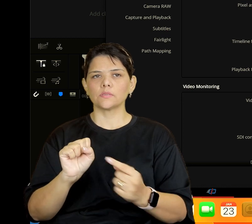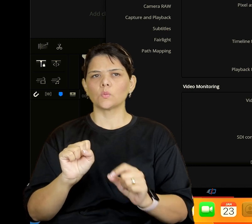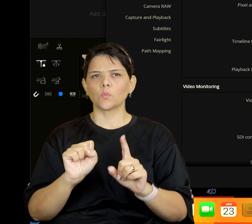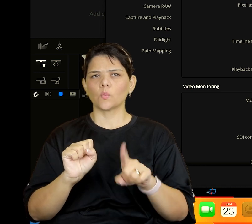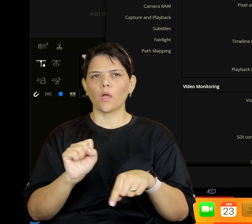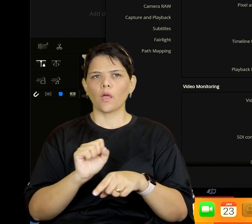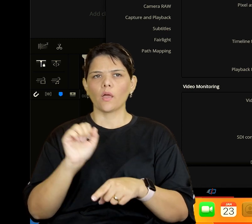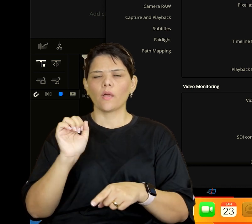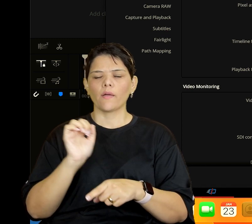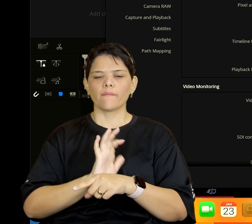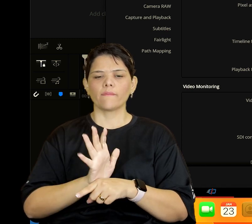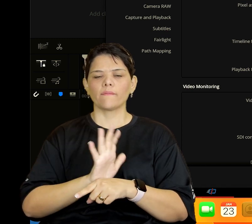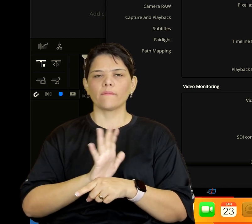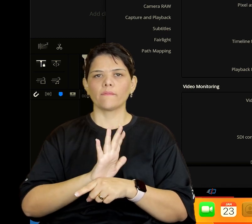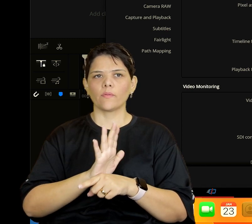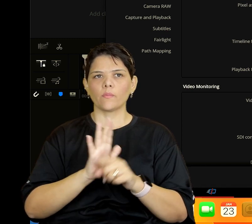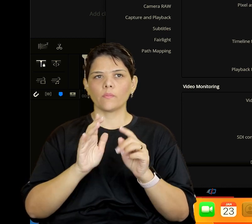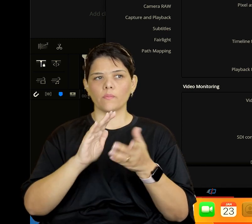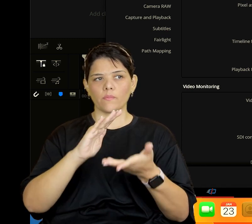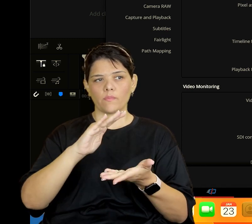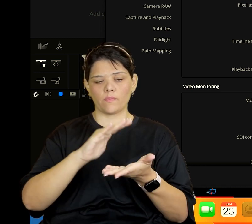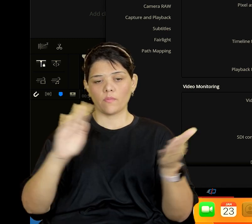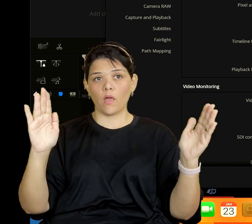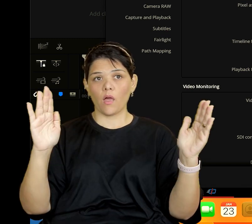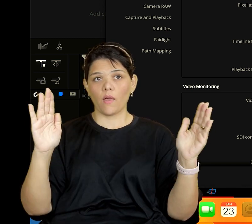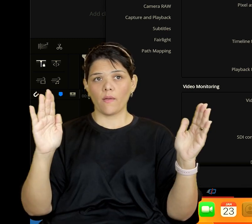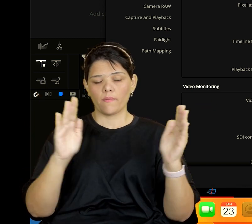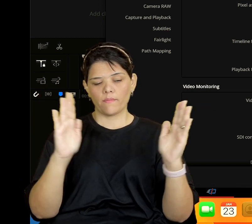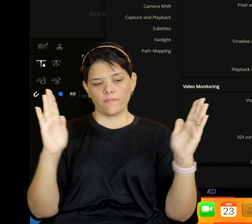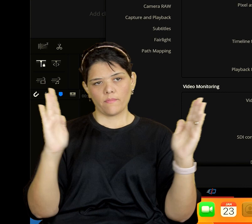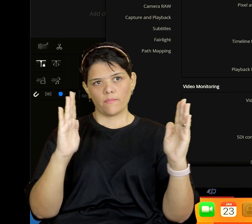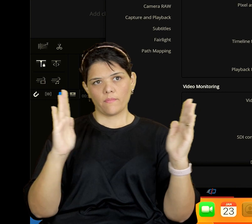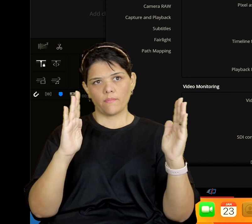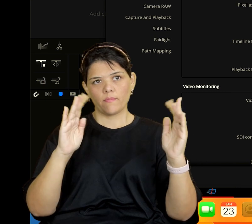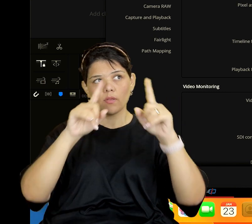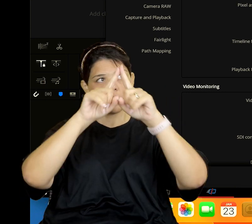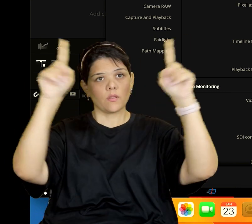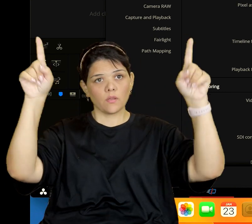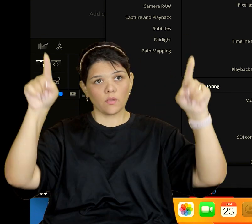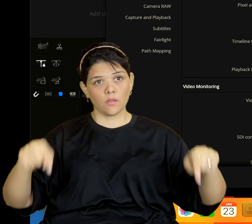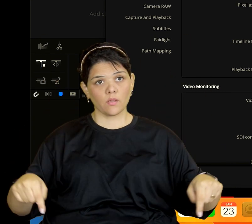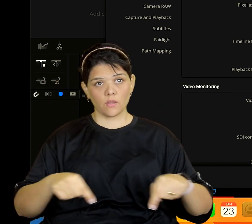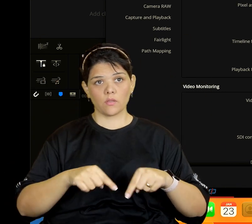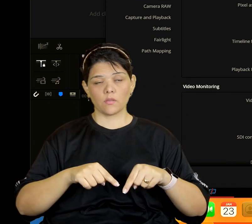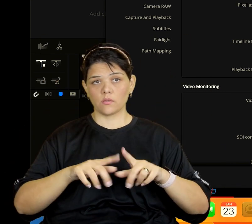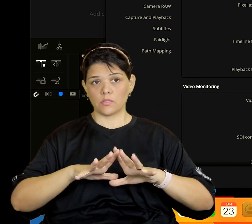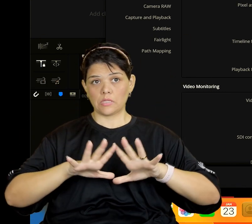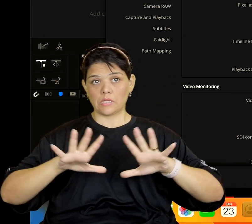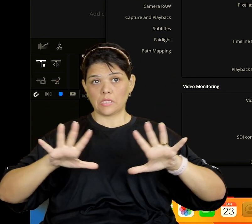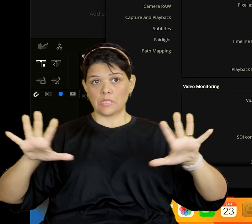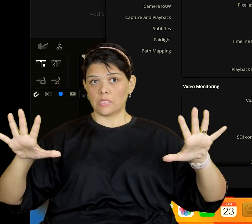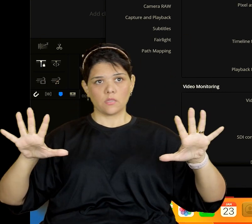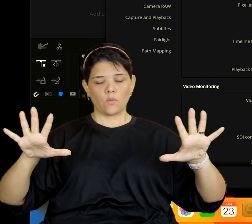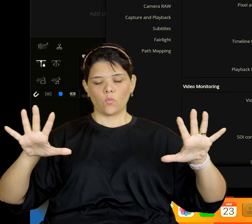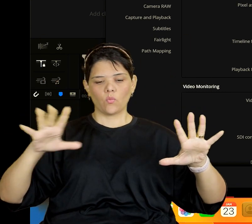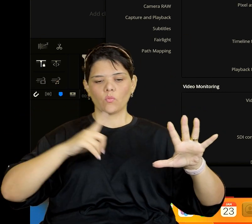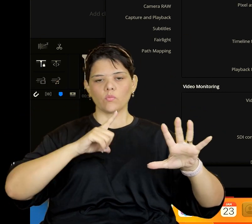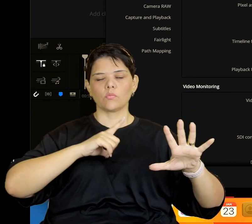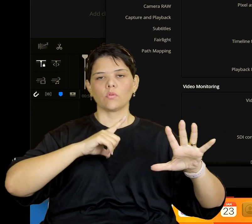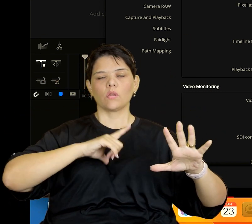ele é meio achatado, sabe? Ele é mais wide, ele é mais amplo. Então, ele não é a tela inteira. Então, a gente tem aquelas duas barras pretas em cima e embaixo.